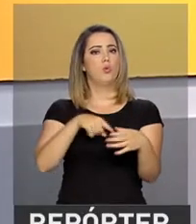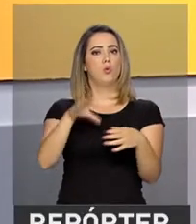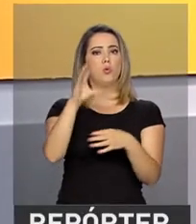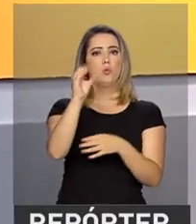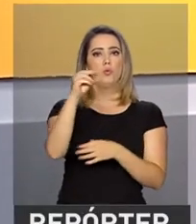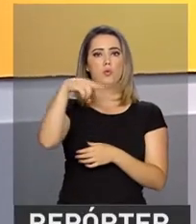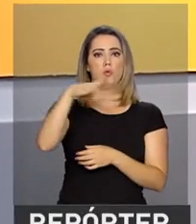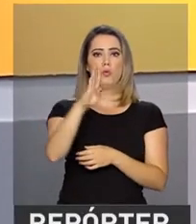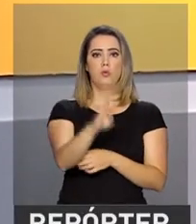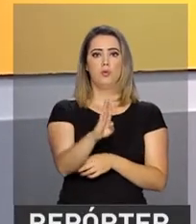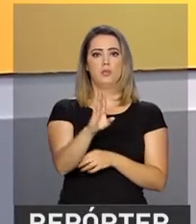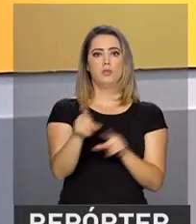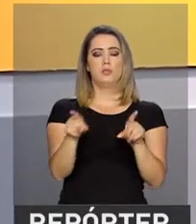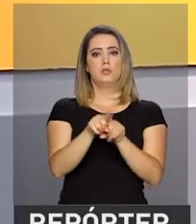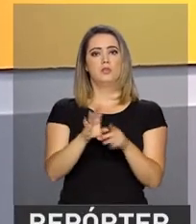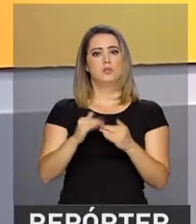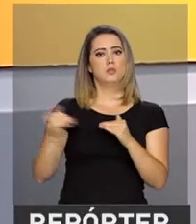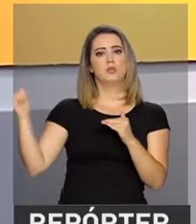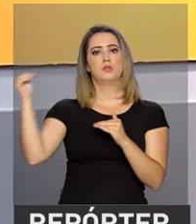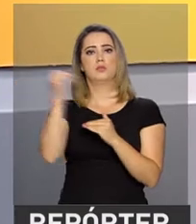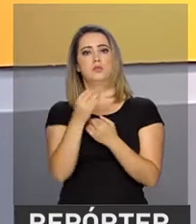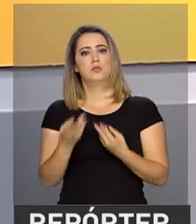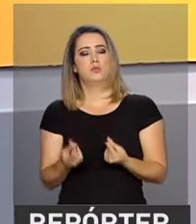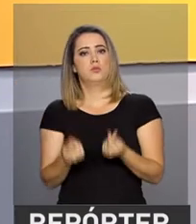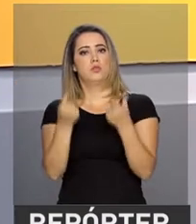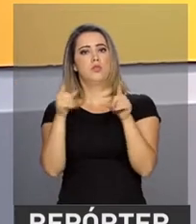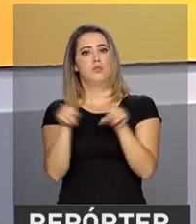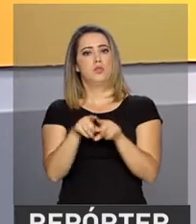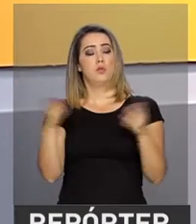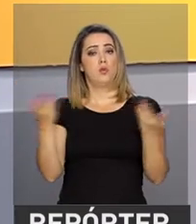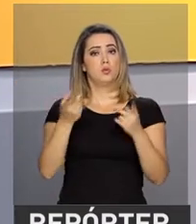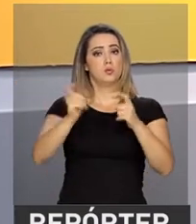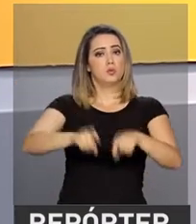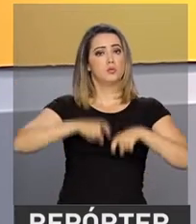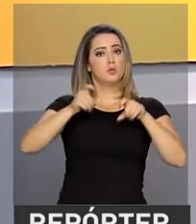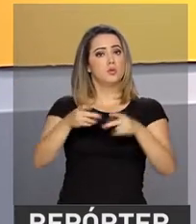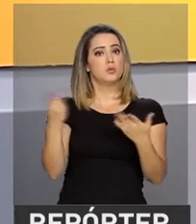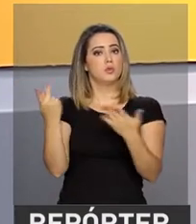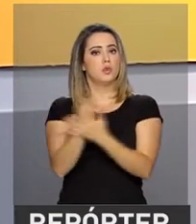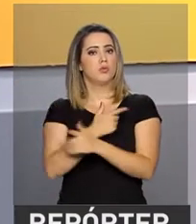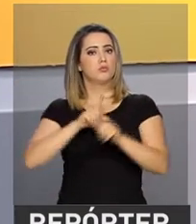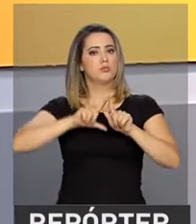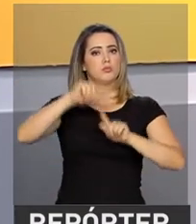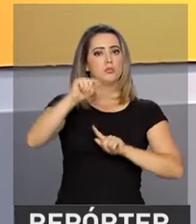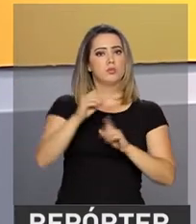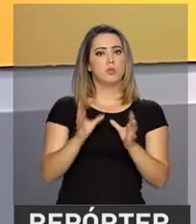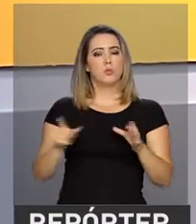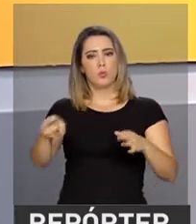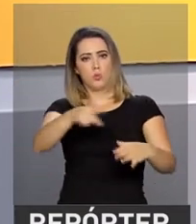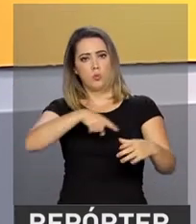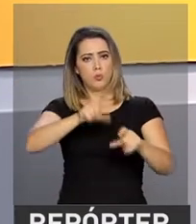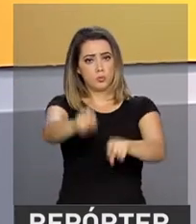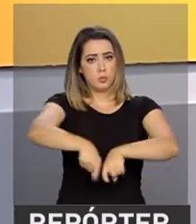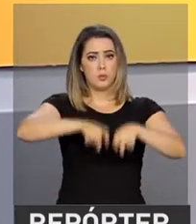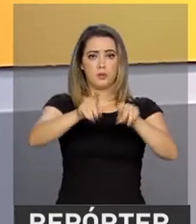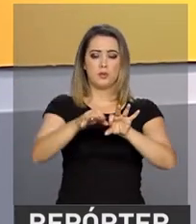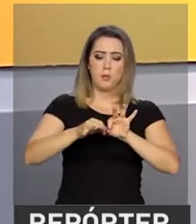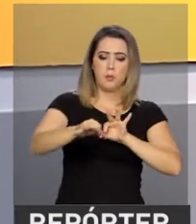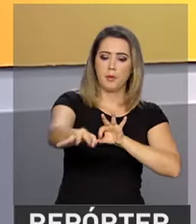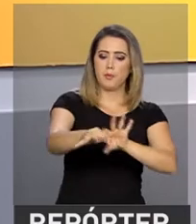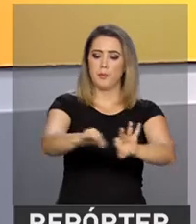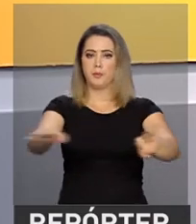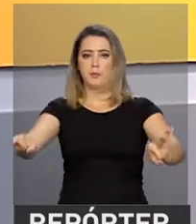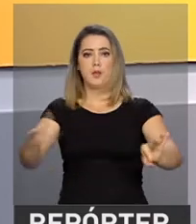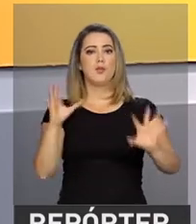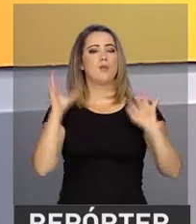nacional de abastecimento elevou a estimativa para a atual safra de grãos que deve ser recorde a área plantada também está maior e o